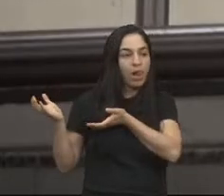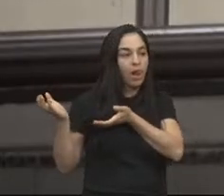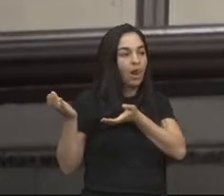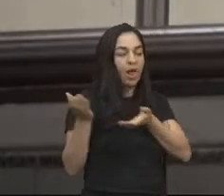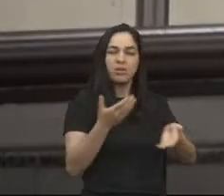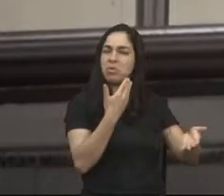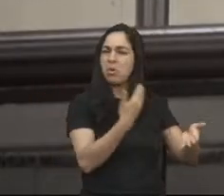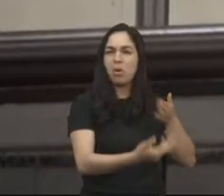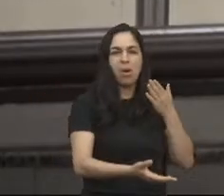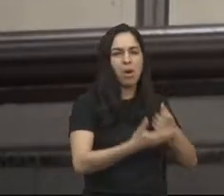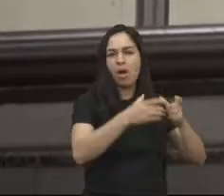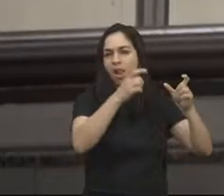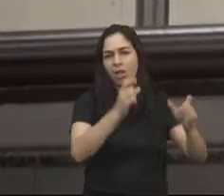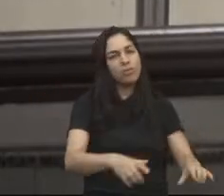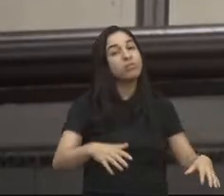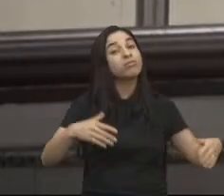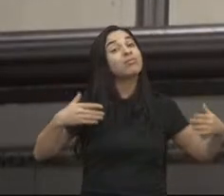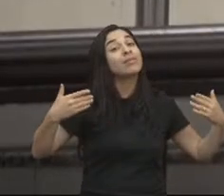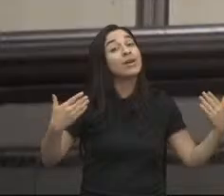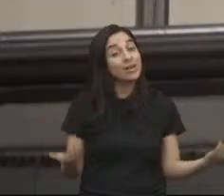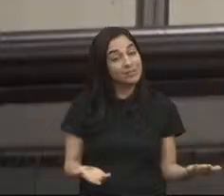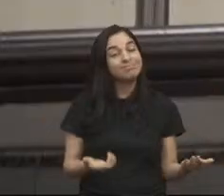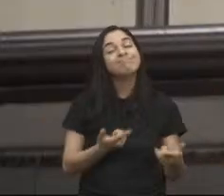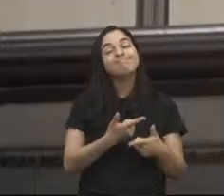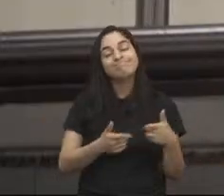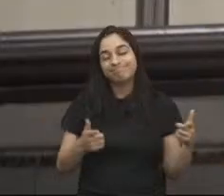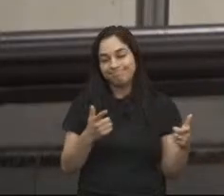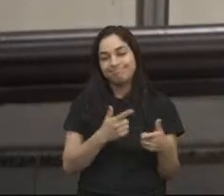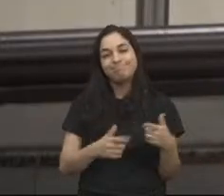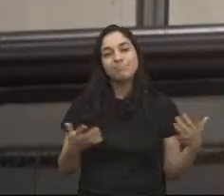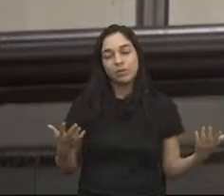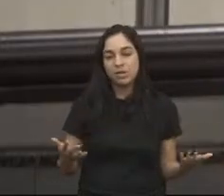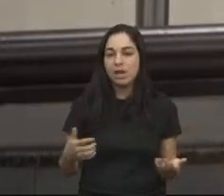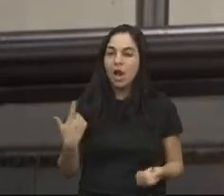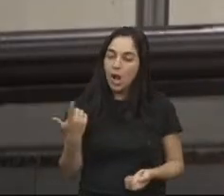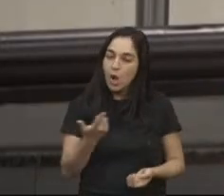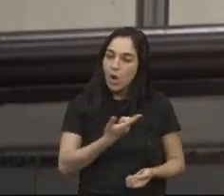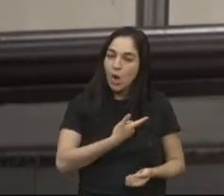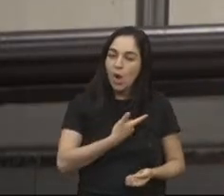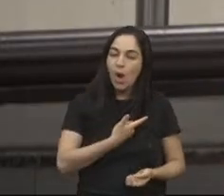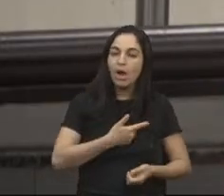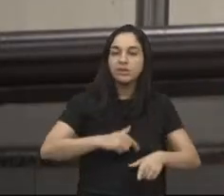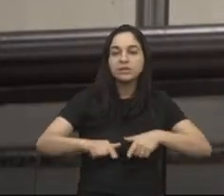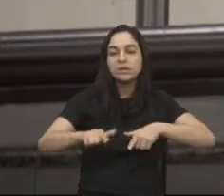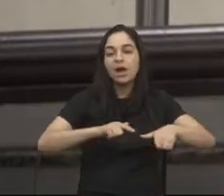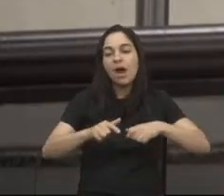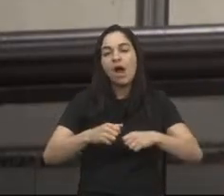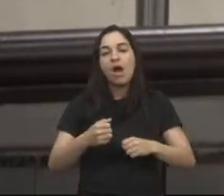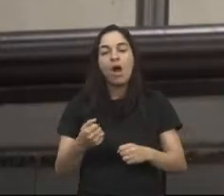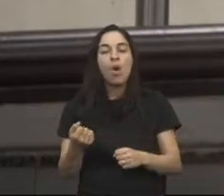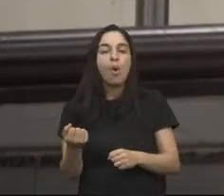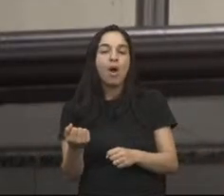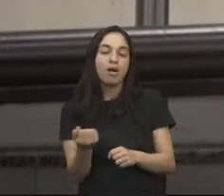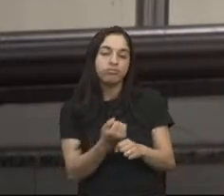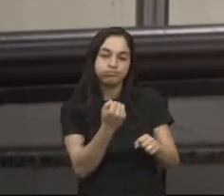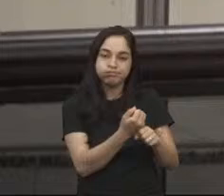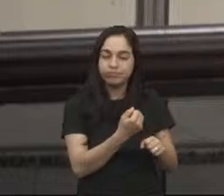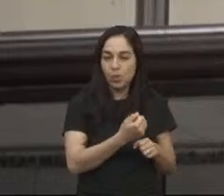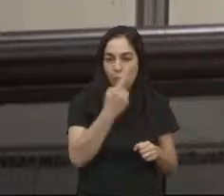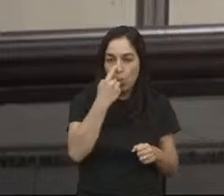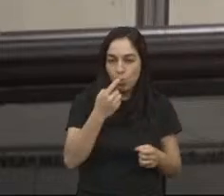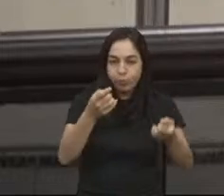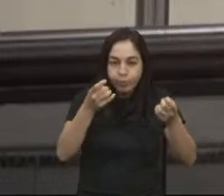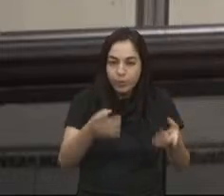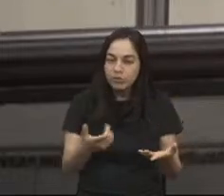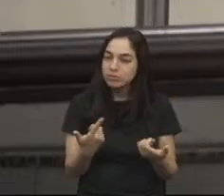descarte ilegal está aí. É nós que fazemos o descarte legal e não tem onde colocar o nosso material. Não tem para